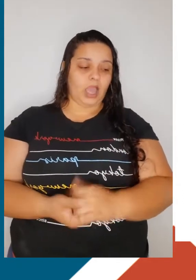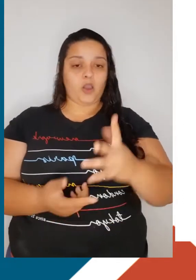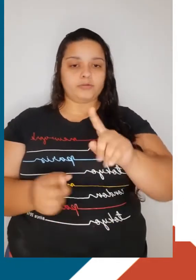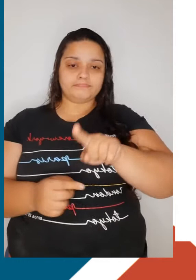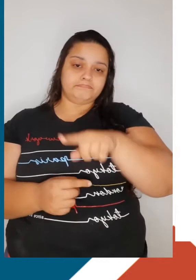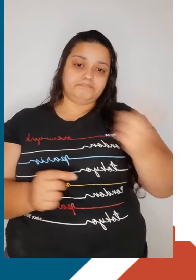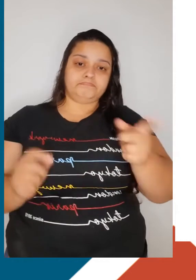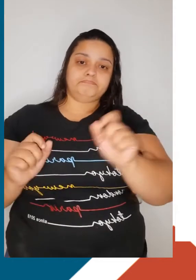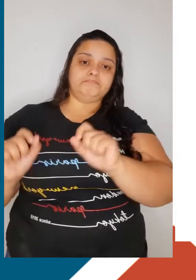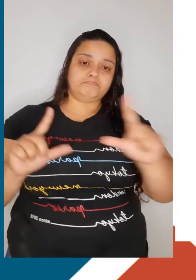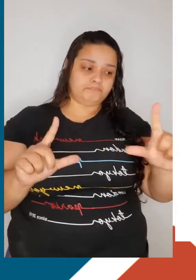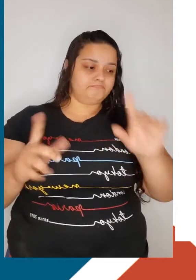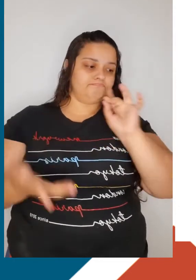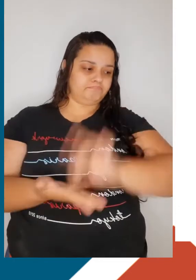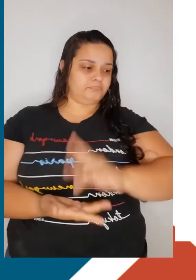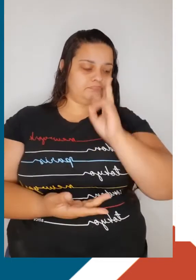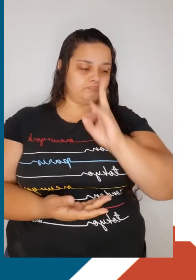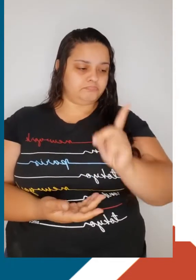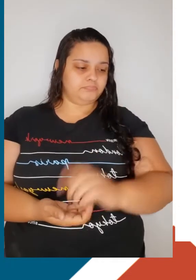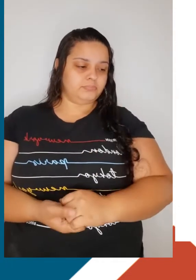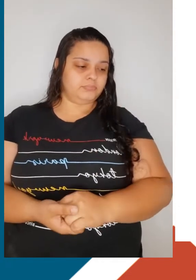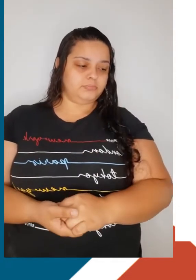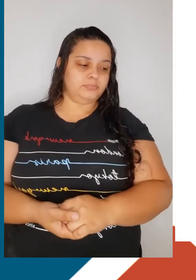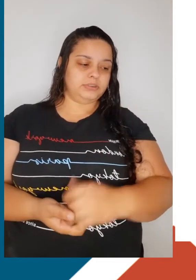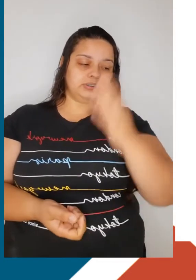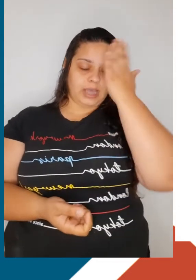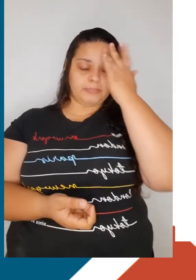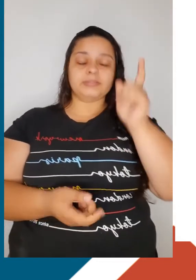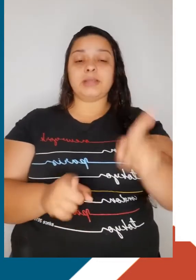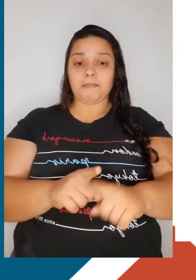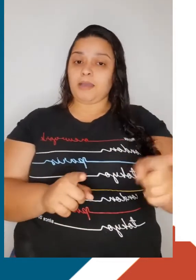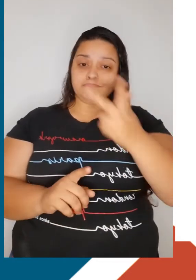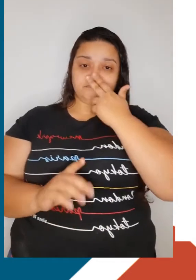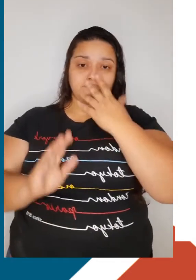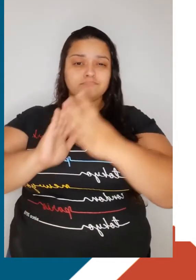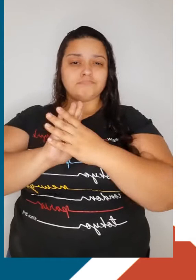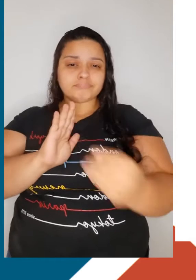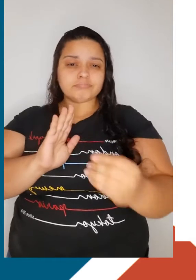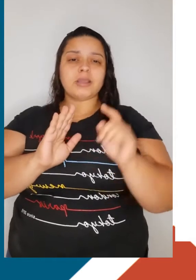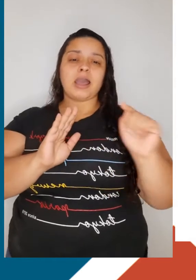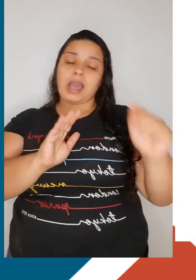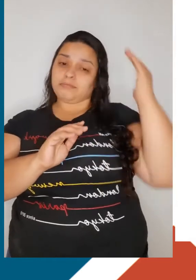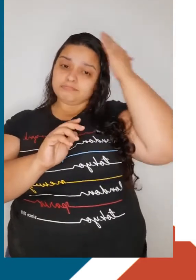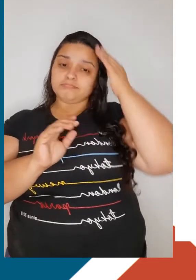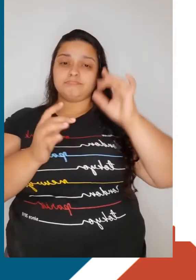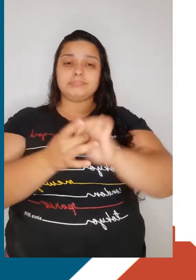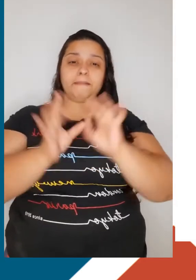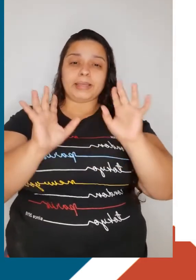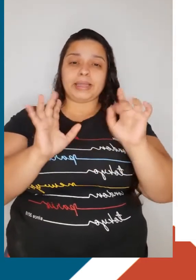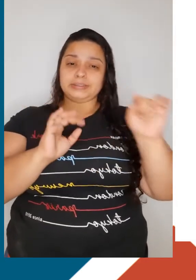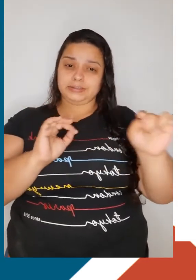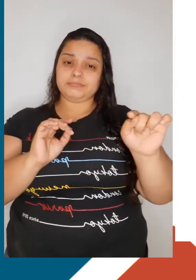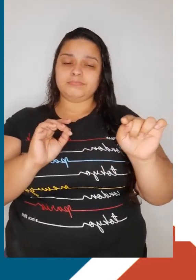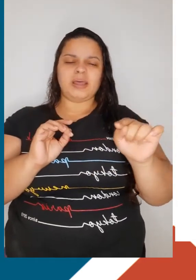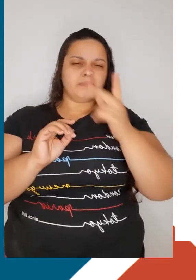retratadas. Agora vamos para a próxima imagem de fato. Sabendo que também é uma representação, dessa vez sobre a independência do